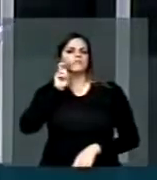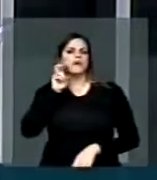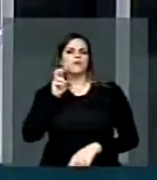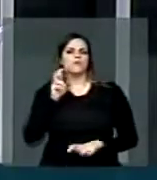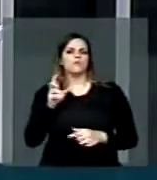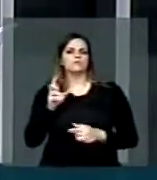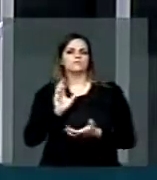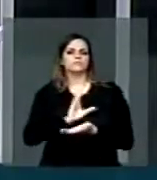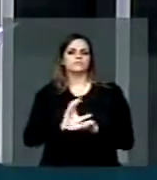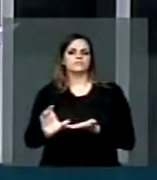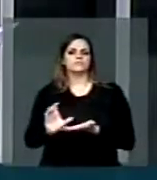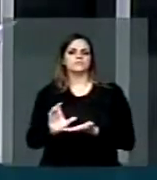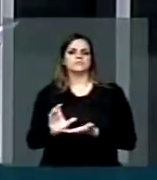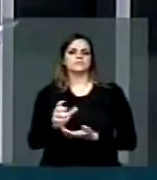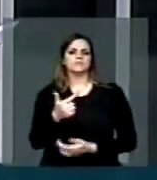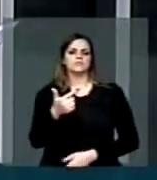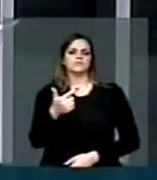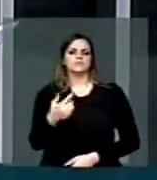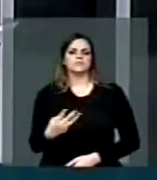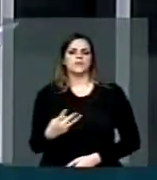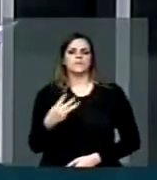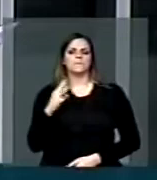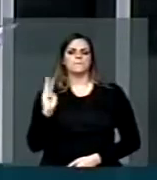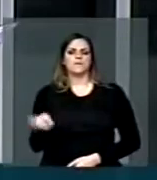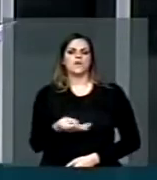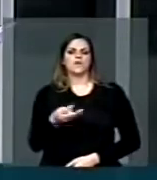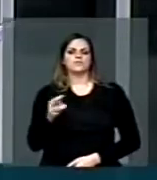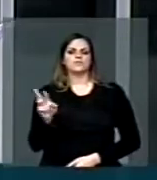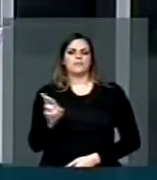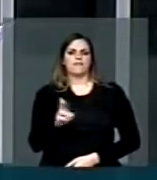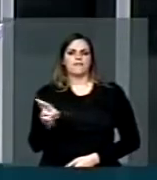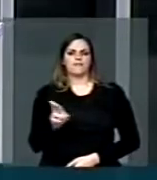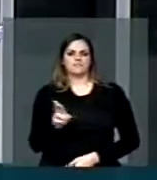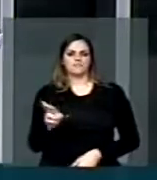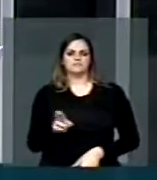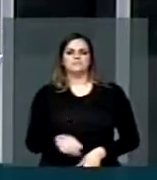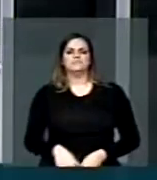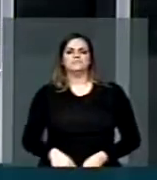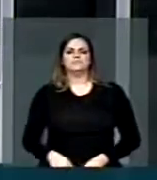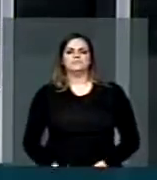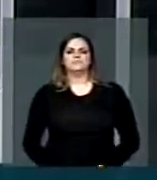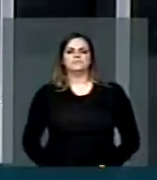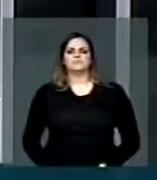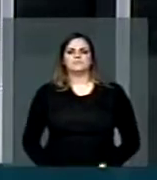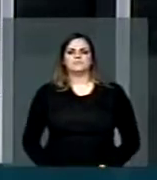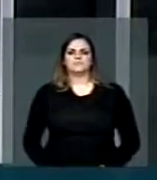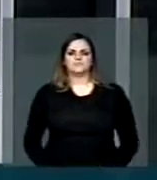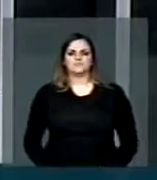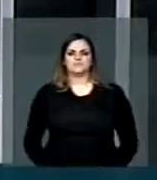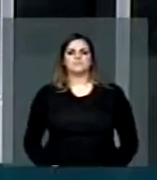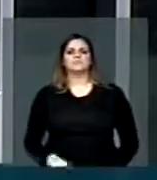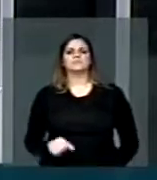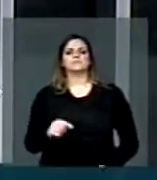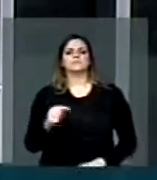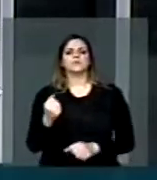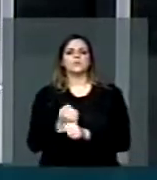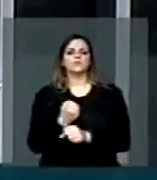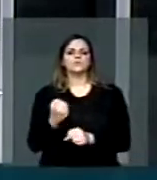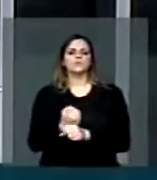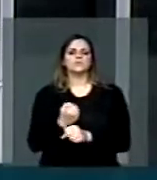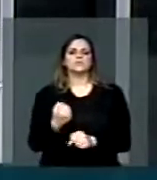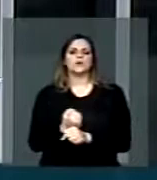recebeu investimentos de 23 milhões de reais, e esses investimentos para Natal vão ser para a construção